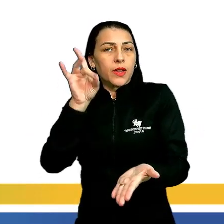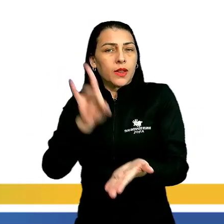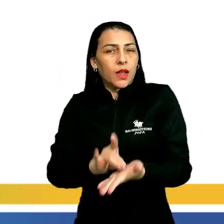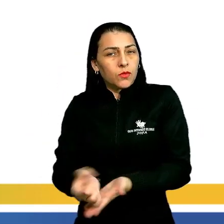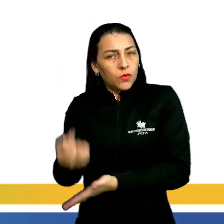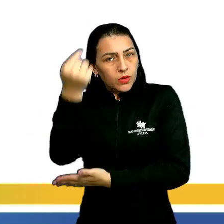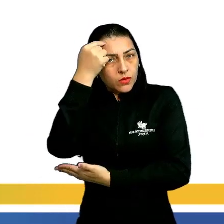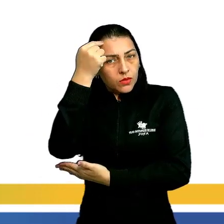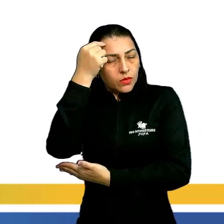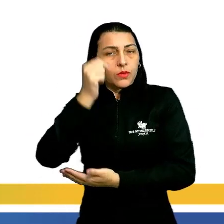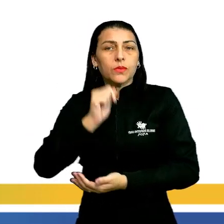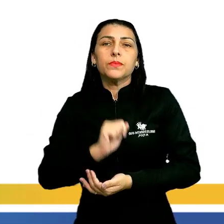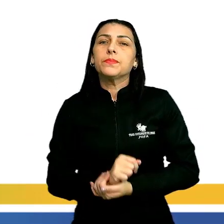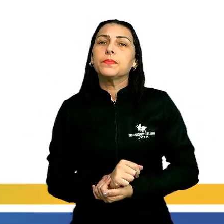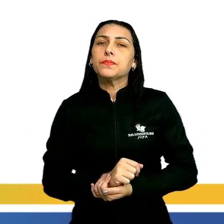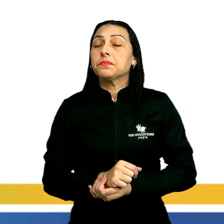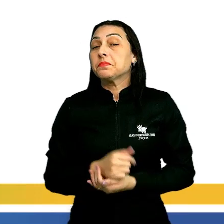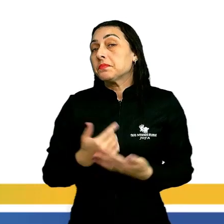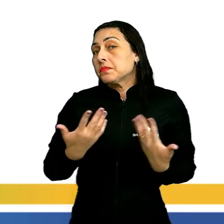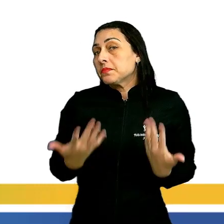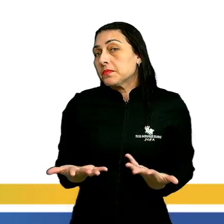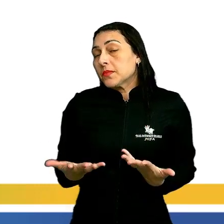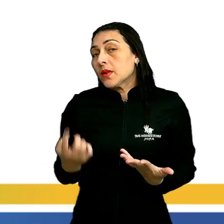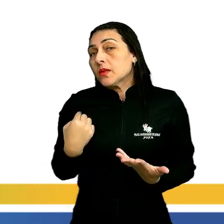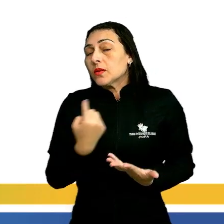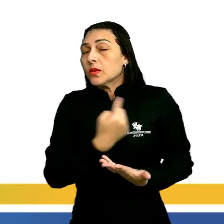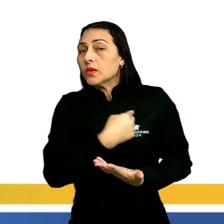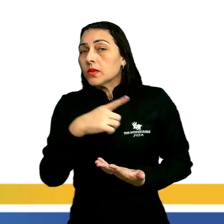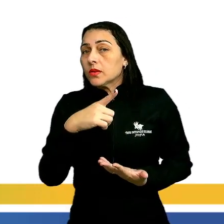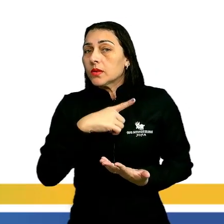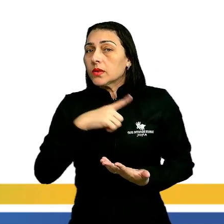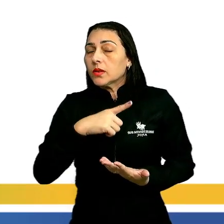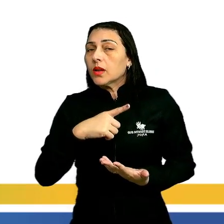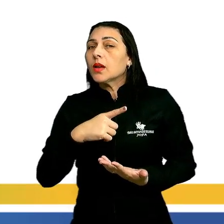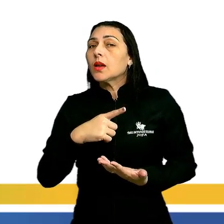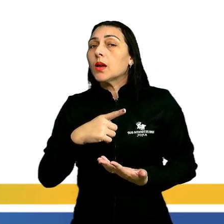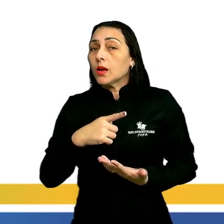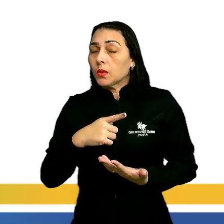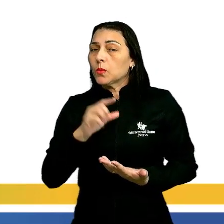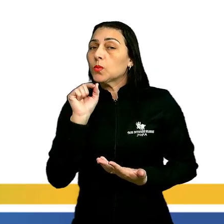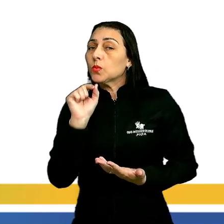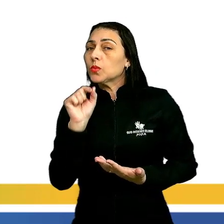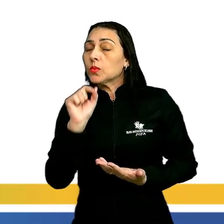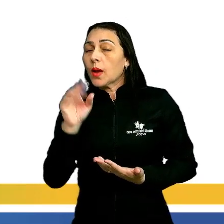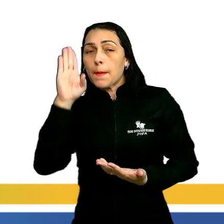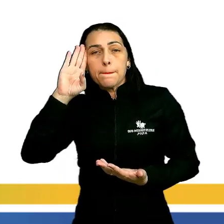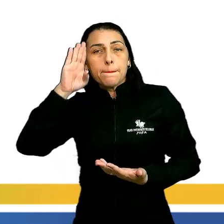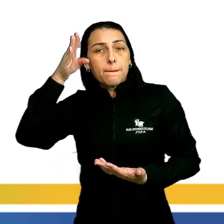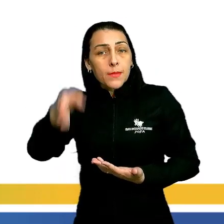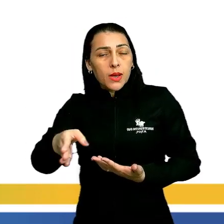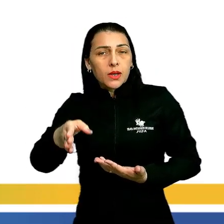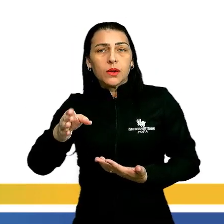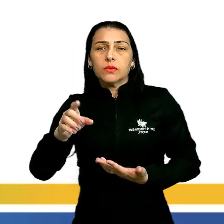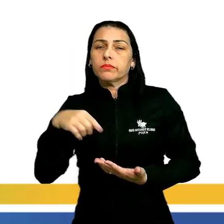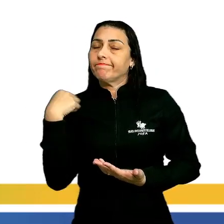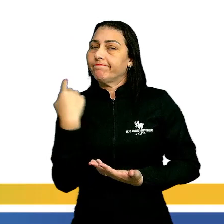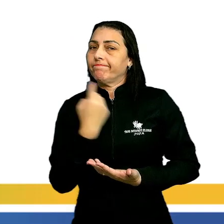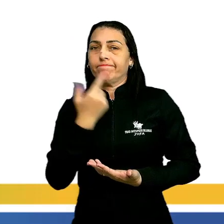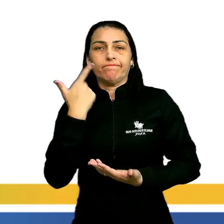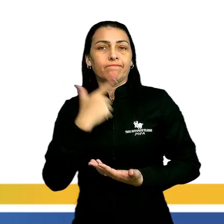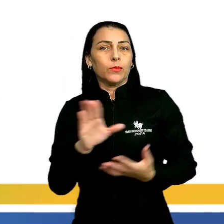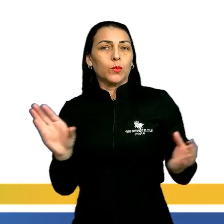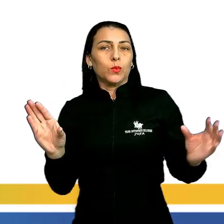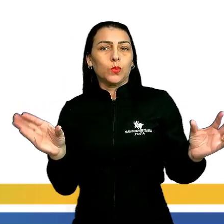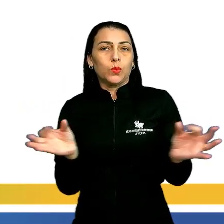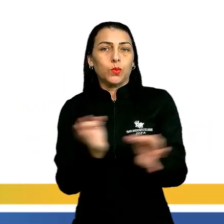verdade de um raciocínio? Ora, quando nós temos premissas distonantes, muitas vezes nós não podemos